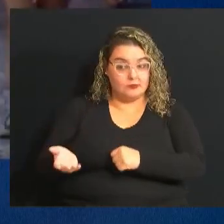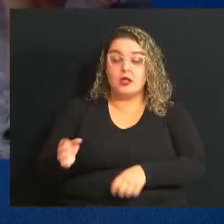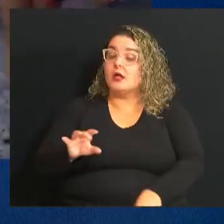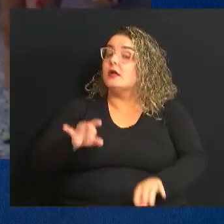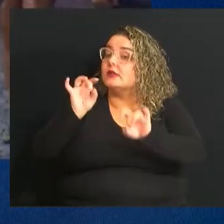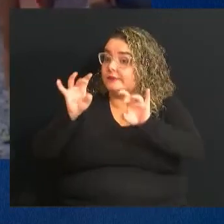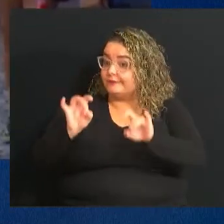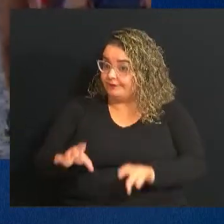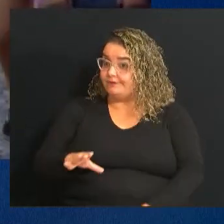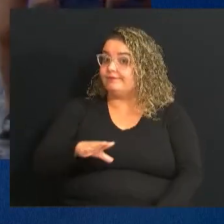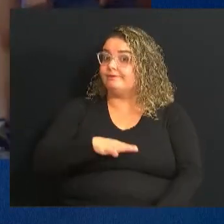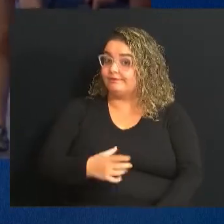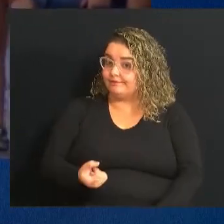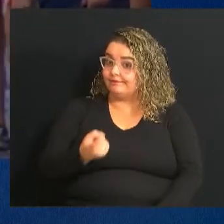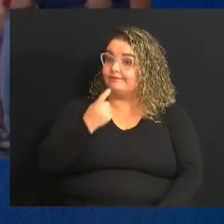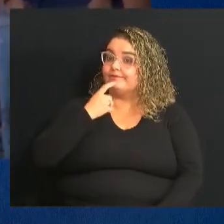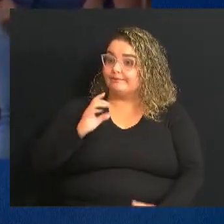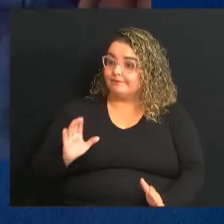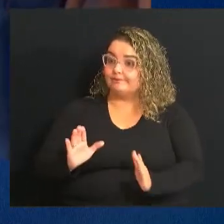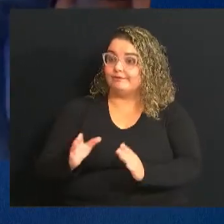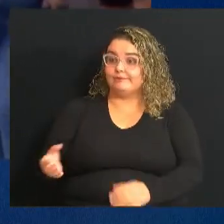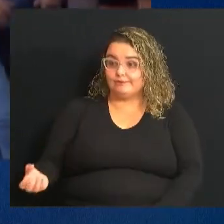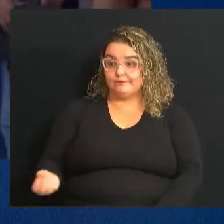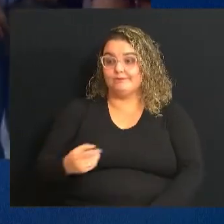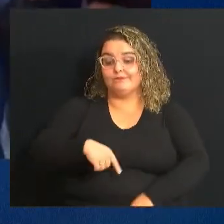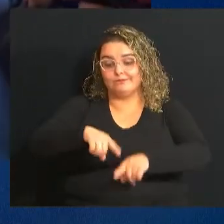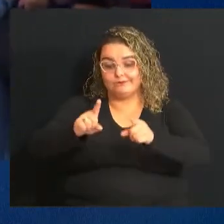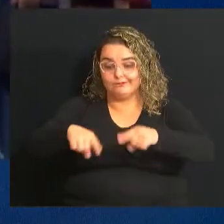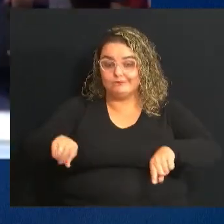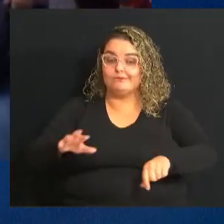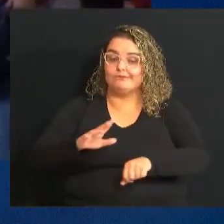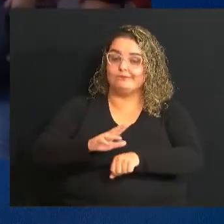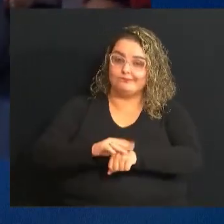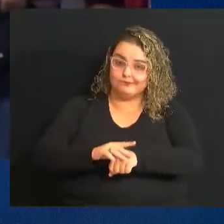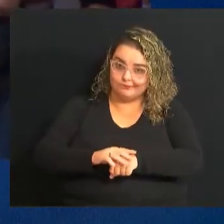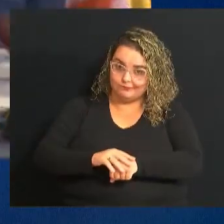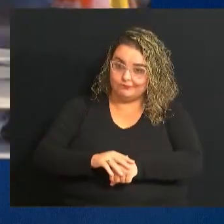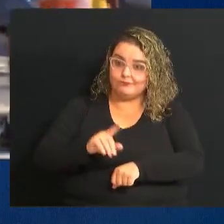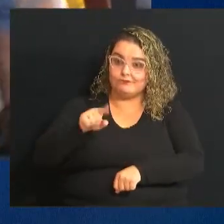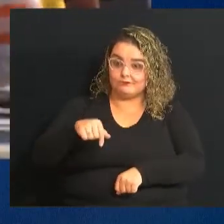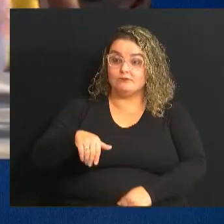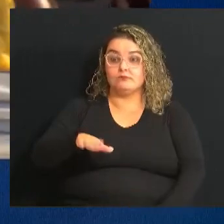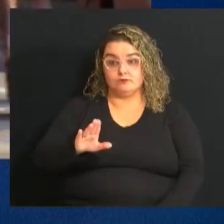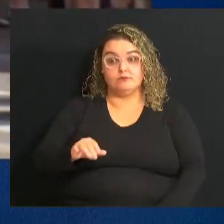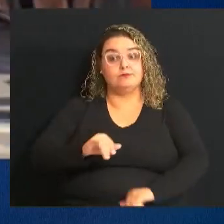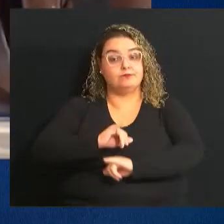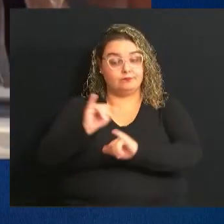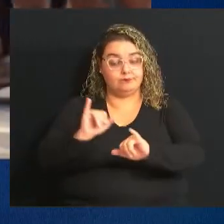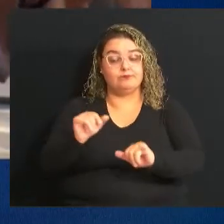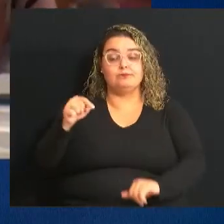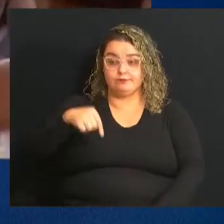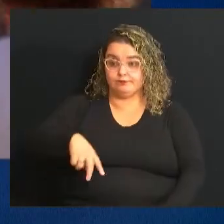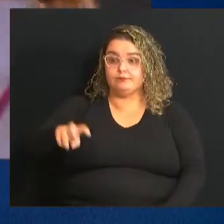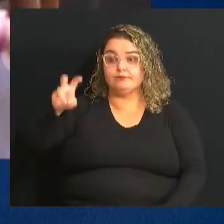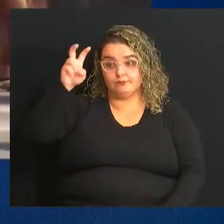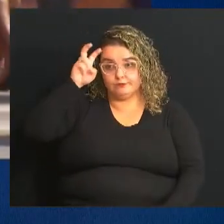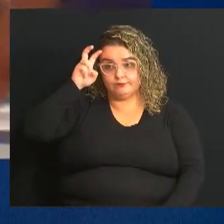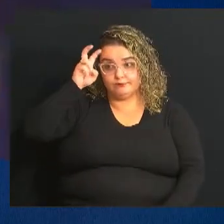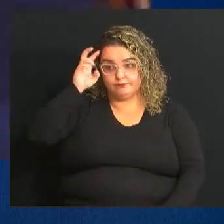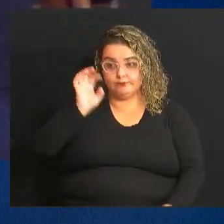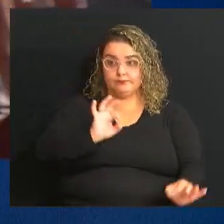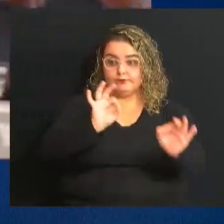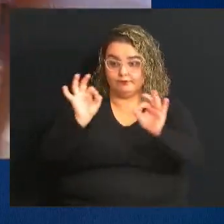fazem reunião conjunta para falar sobre racismo. Hoje tem jogo da seleção brasileira e tem empresa que